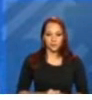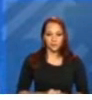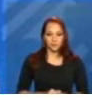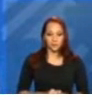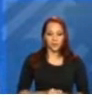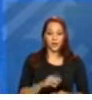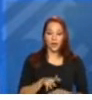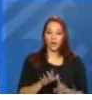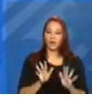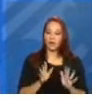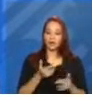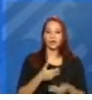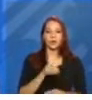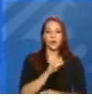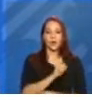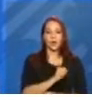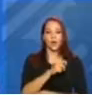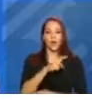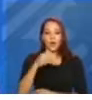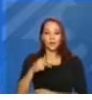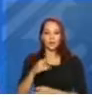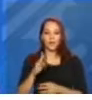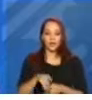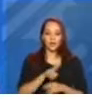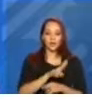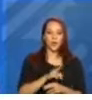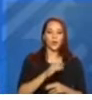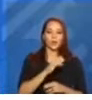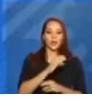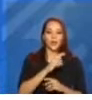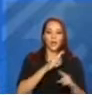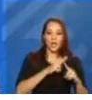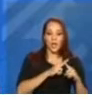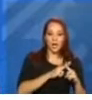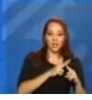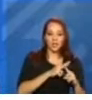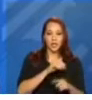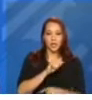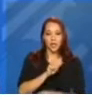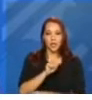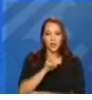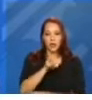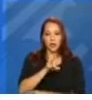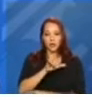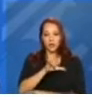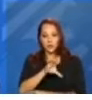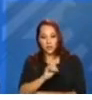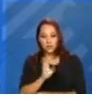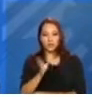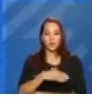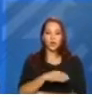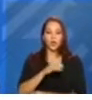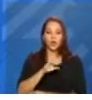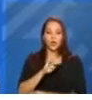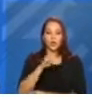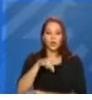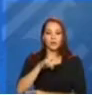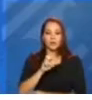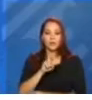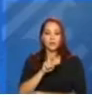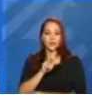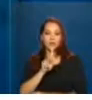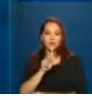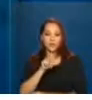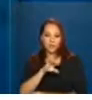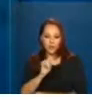E o app é Caixa Auxílio Emergencial. Roda tanto da